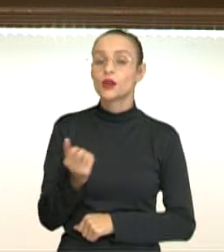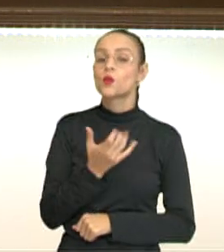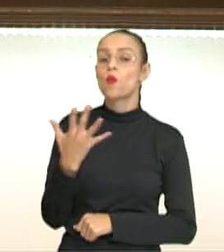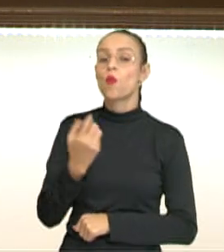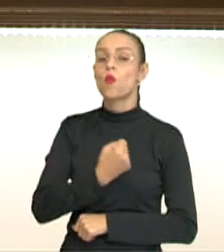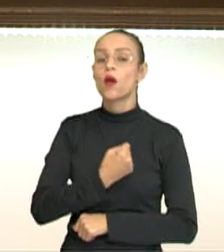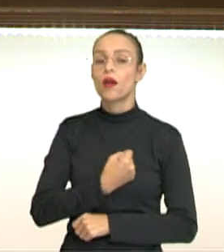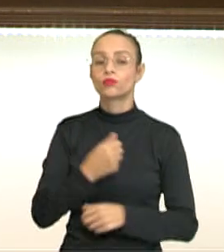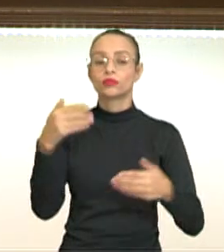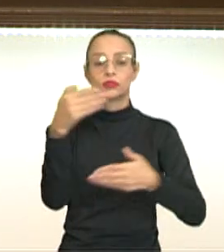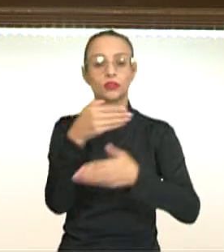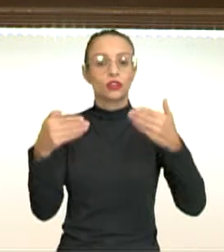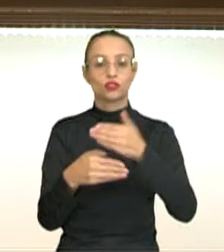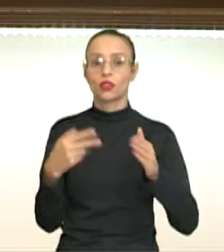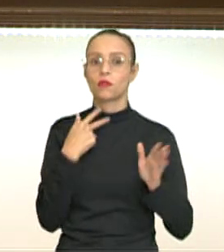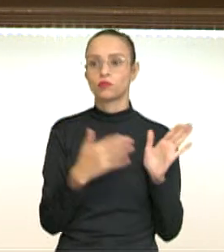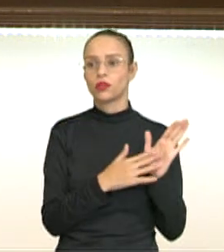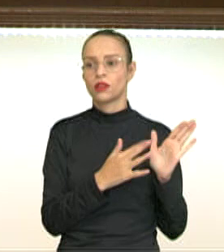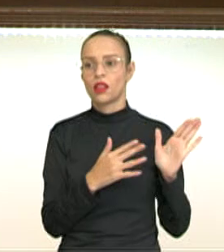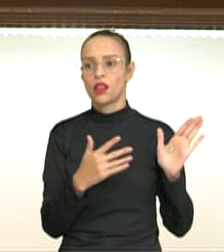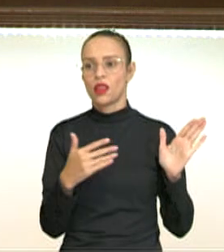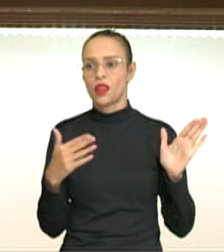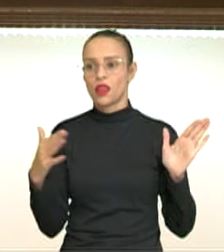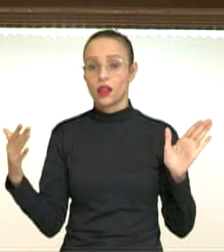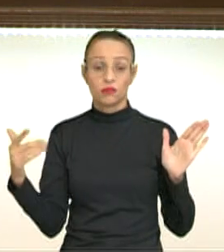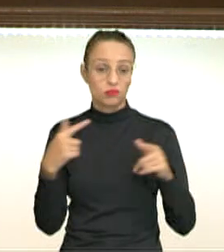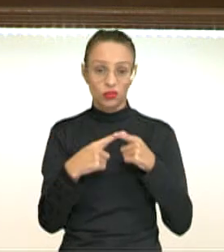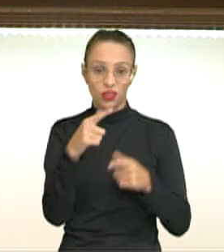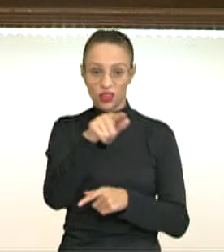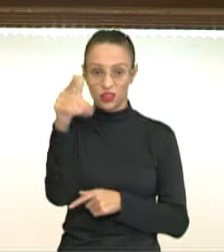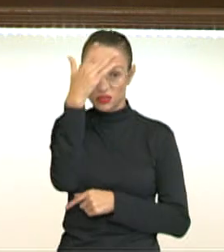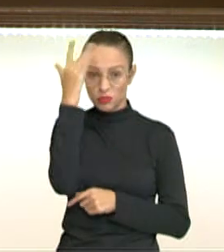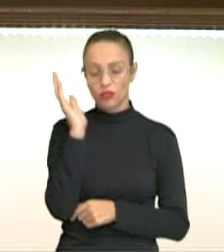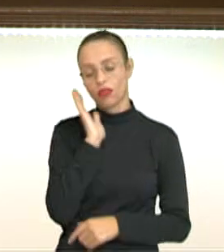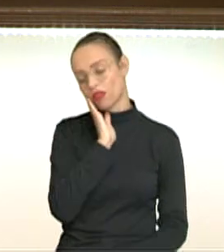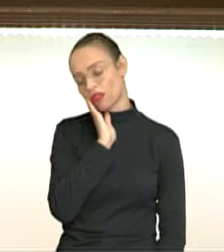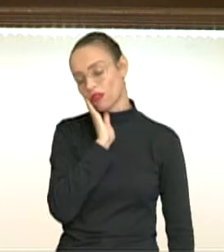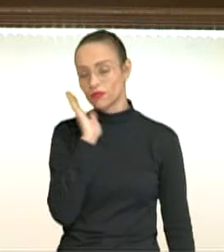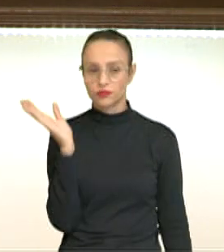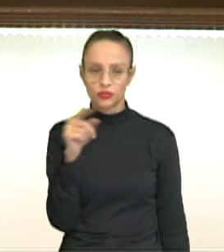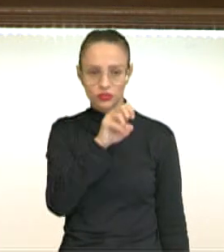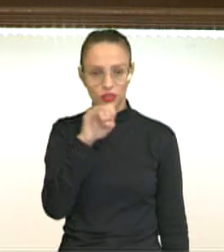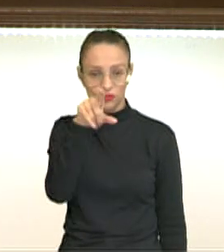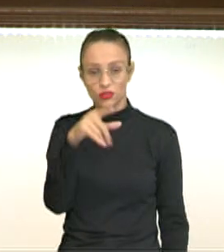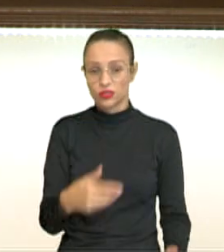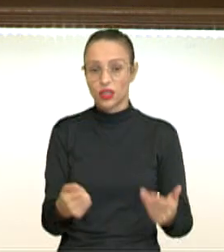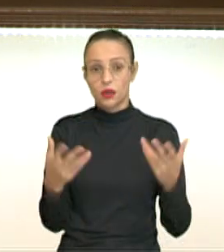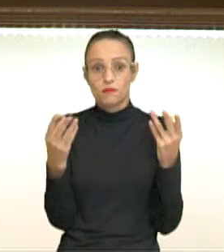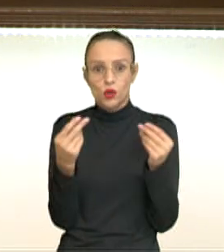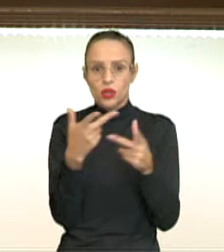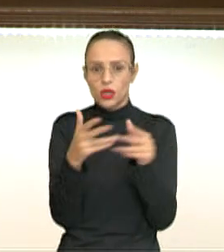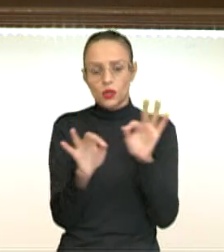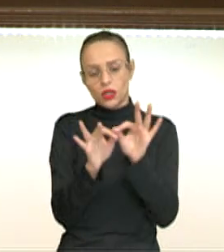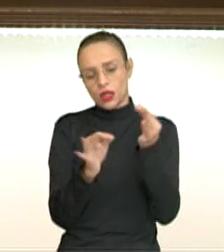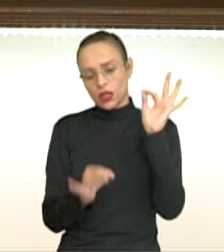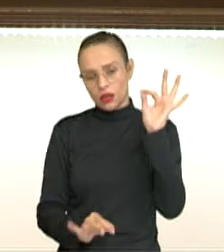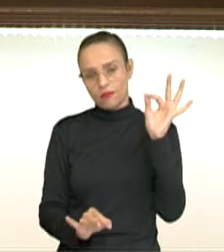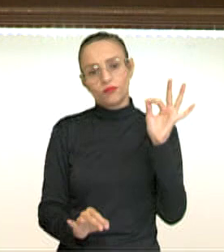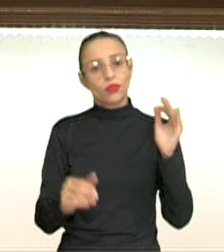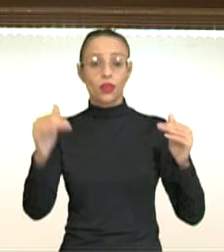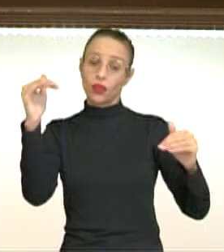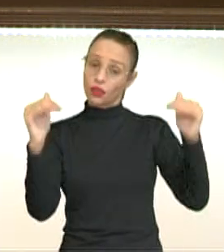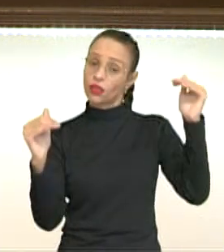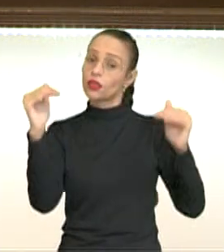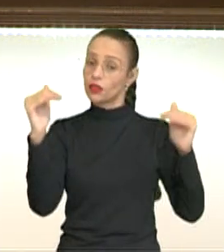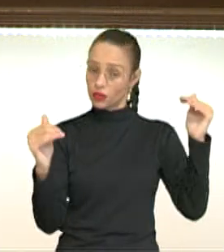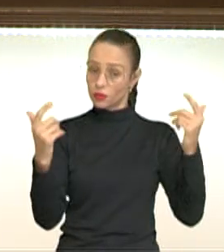também não pode ser muito grande, porque as pessoas vão dormir na sua apresentação se você escrever muita coisa. Então tem que ter uma